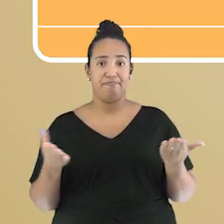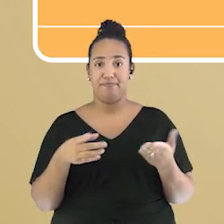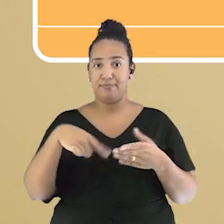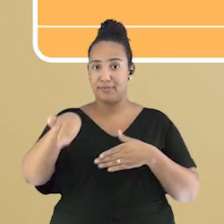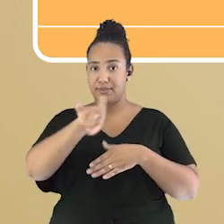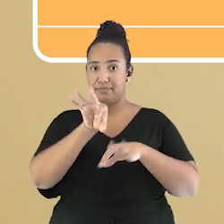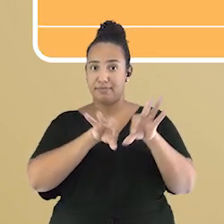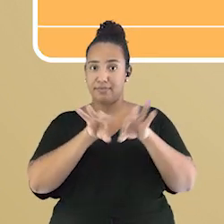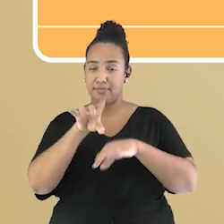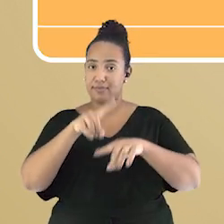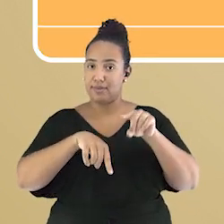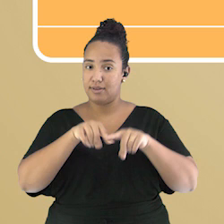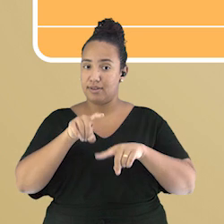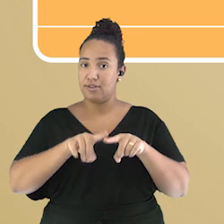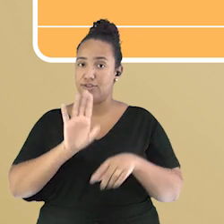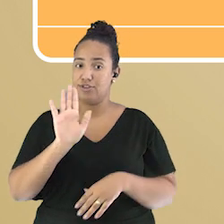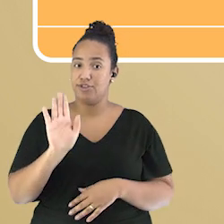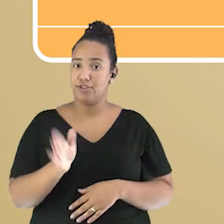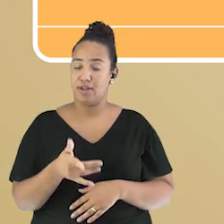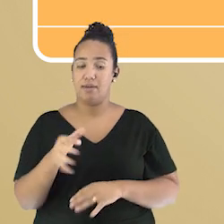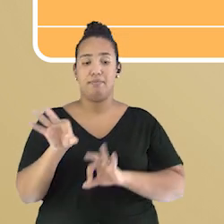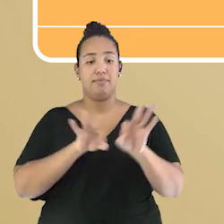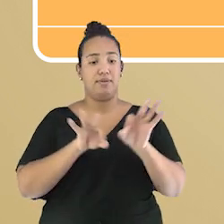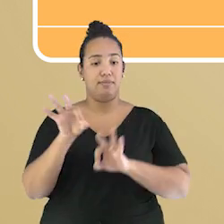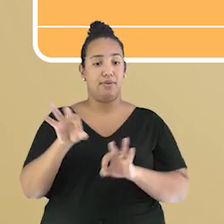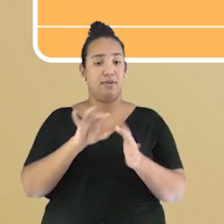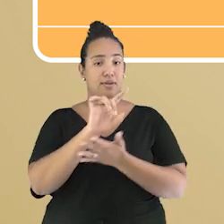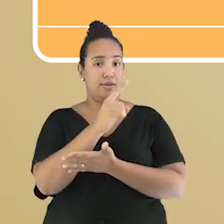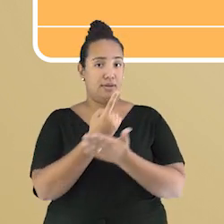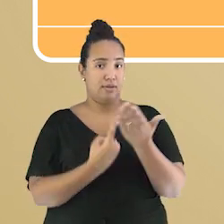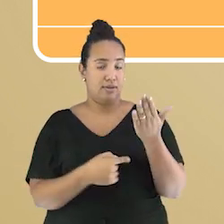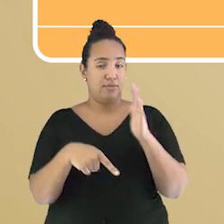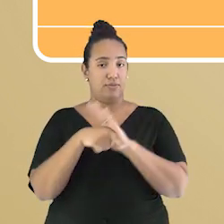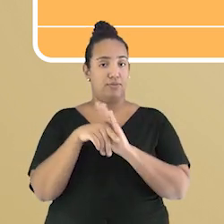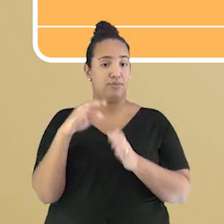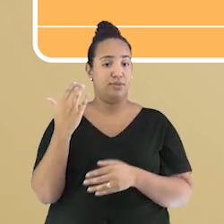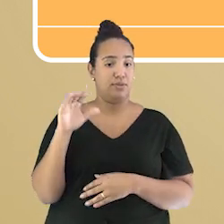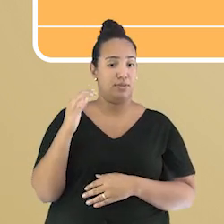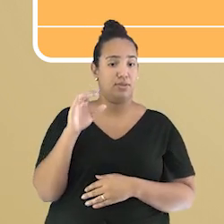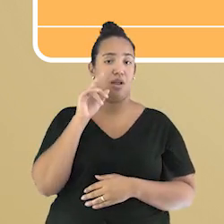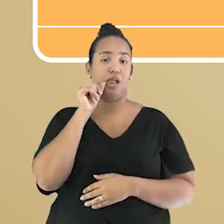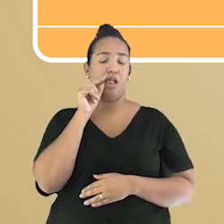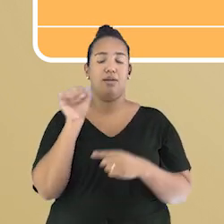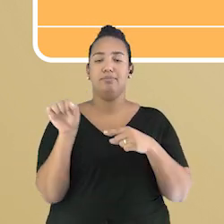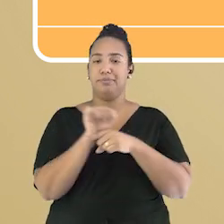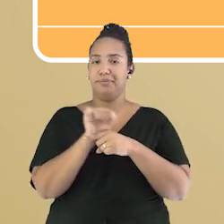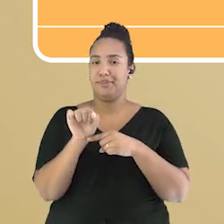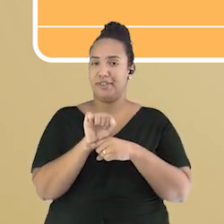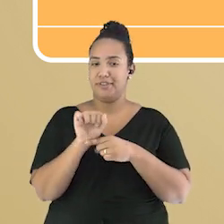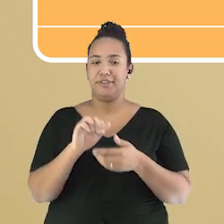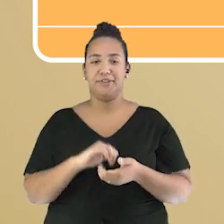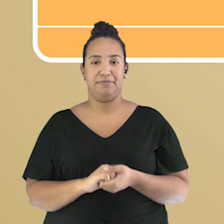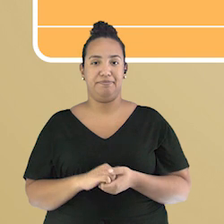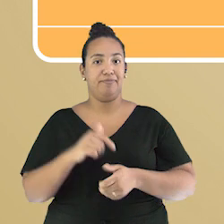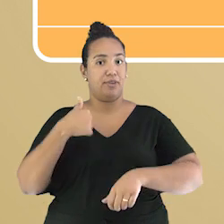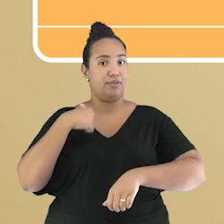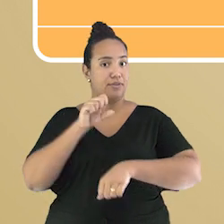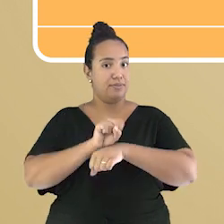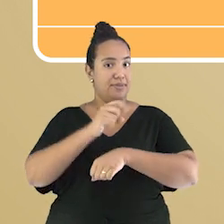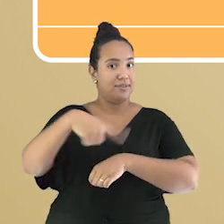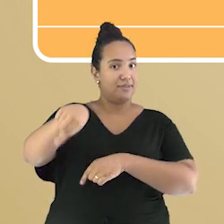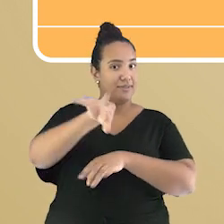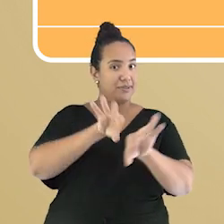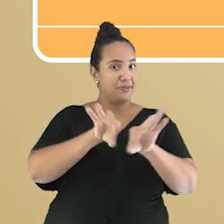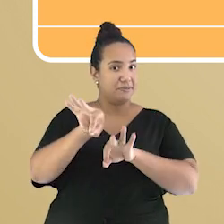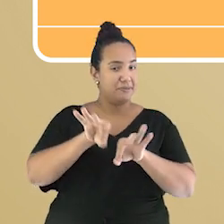já prepare seu material escolar. Tenha em mãos o seu caderno de ciências, lápis e borracha. Vou